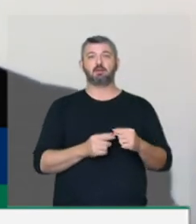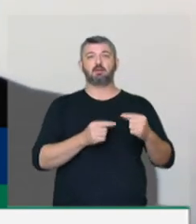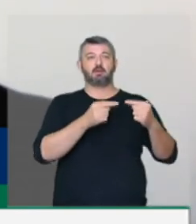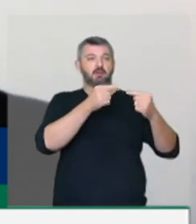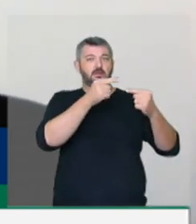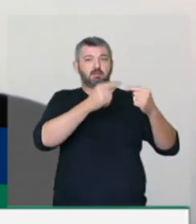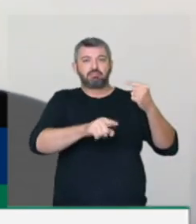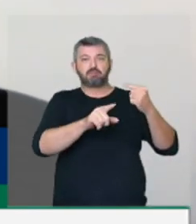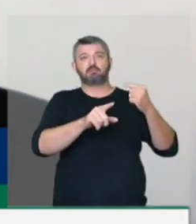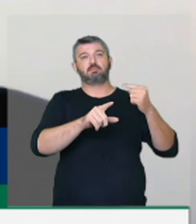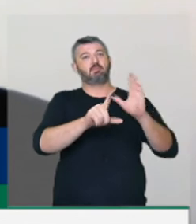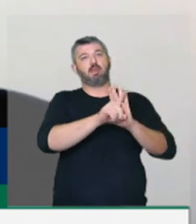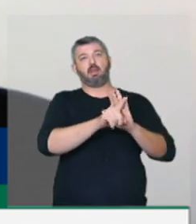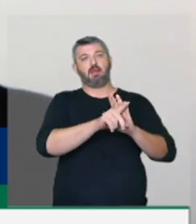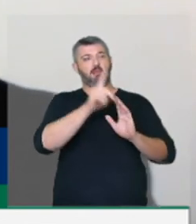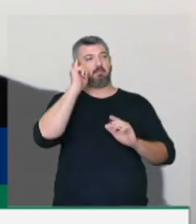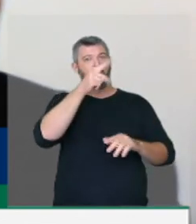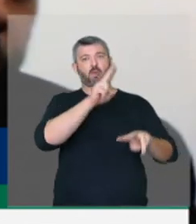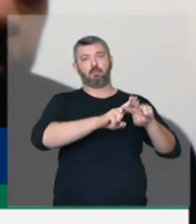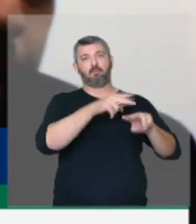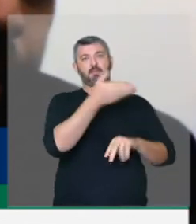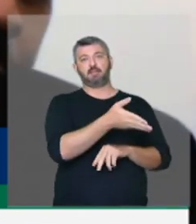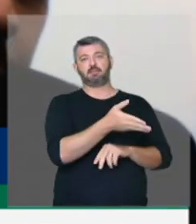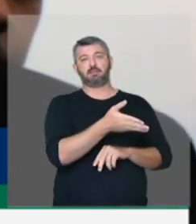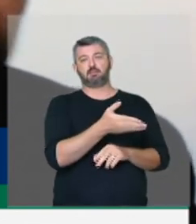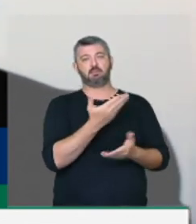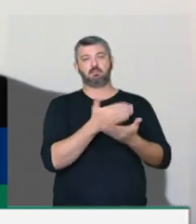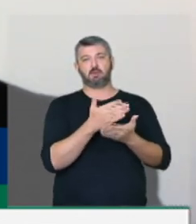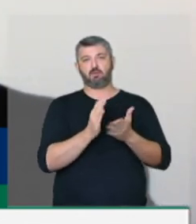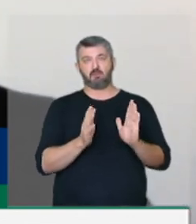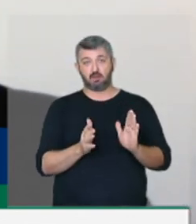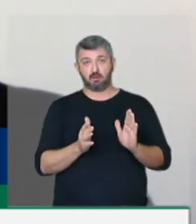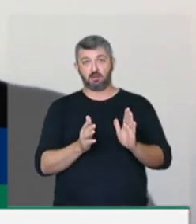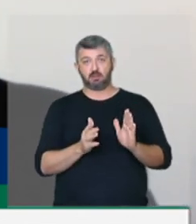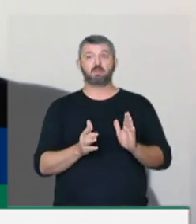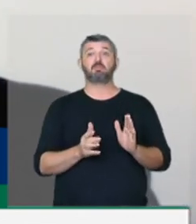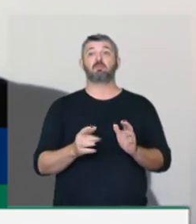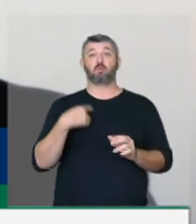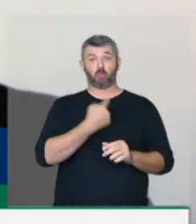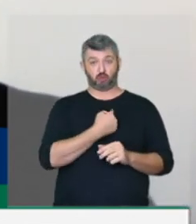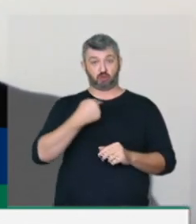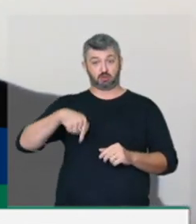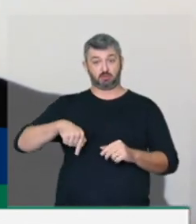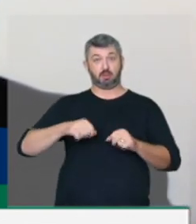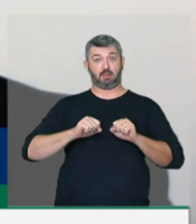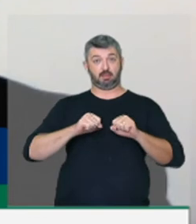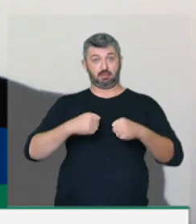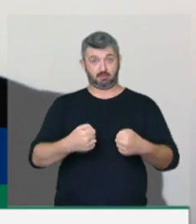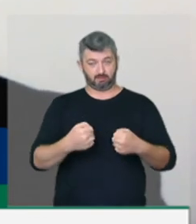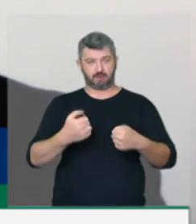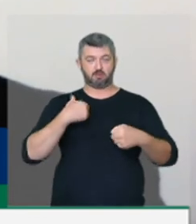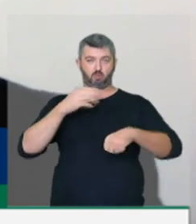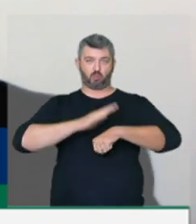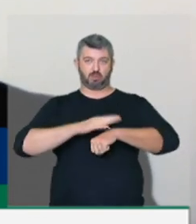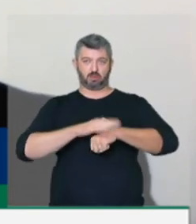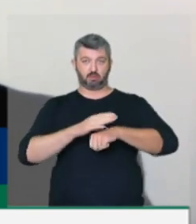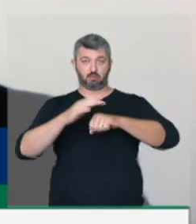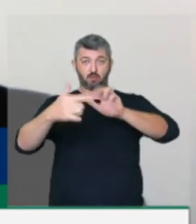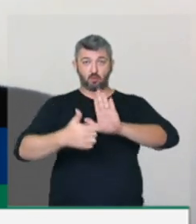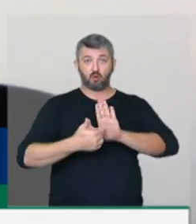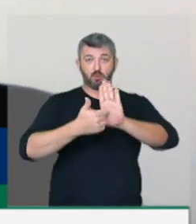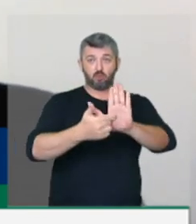ilegalidades na prisão do deputado federal Daniel Silveira. A defesa pretende, portanto, nesse tempo que lhe cabe, mostrar